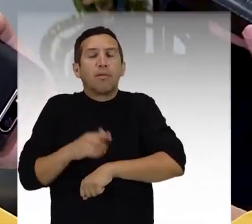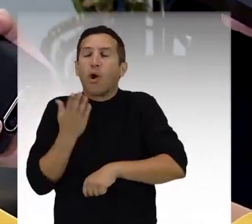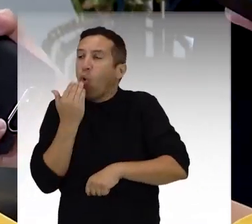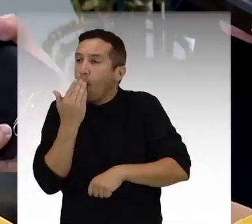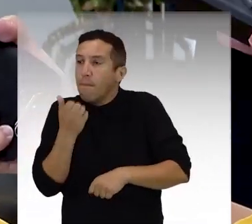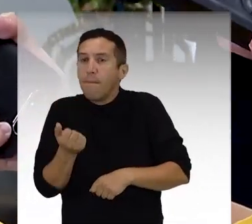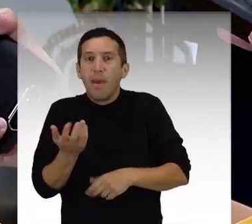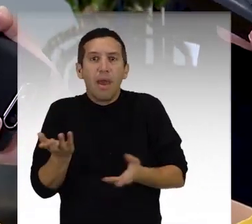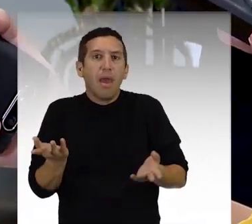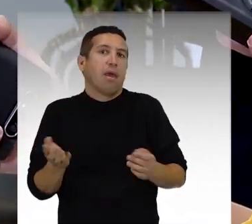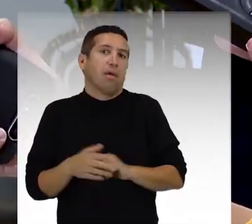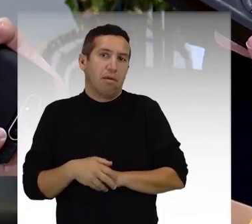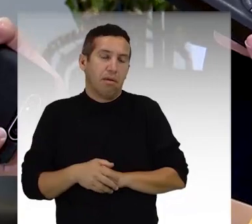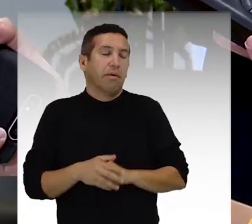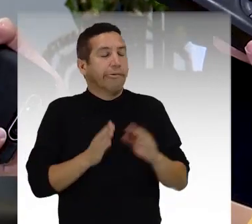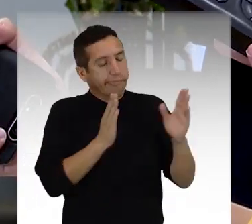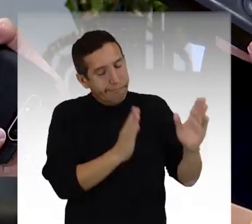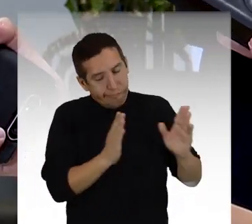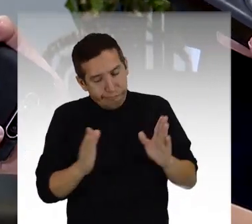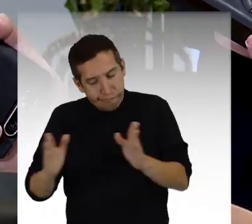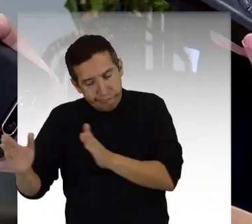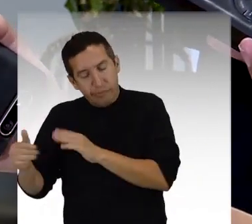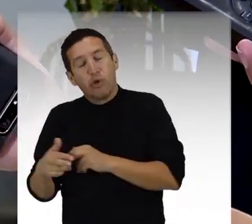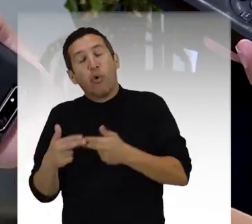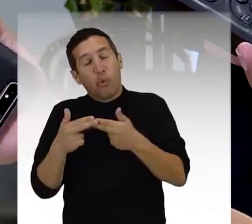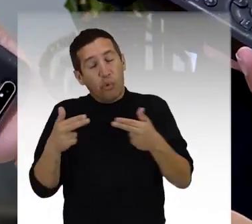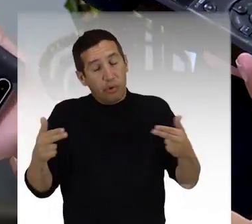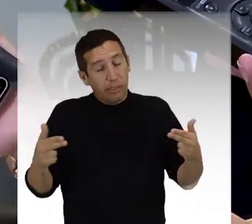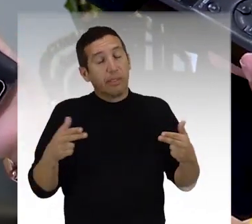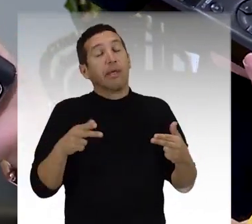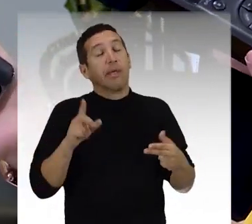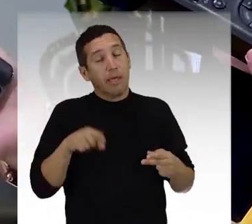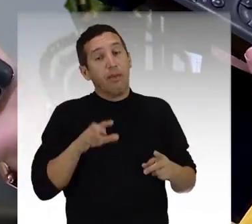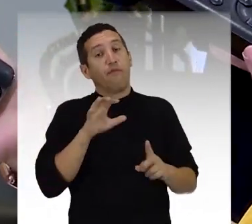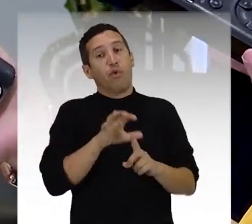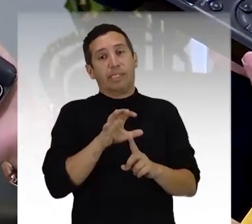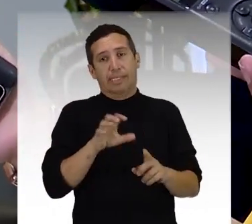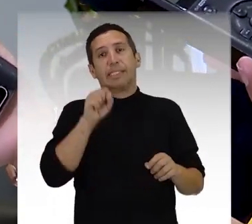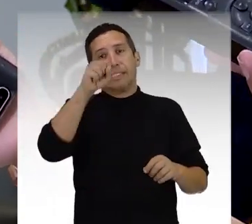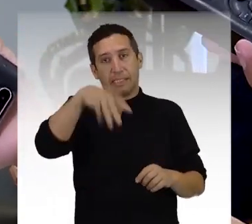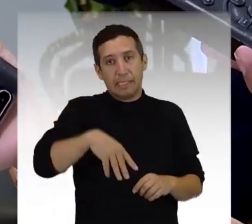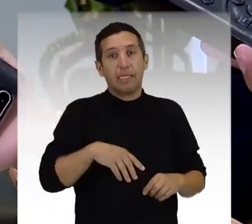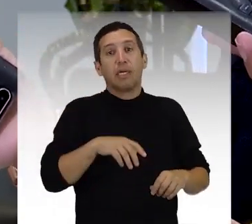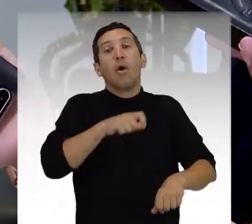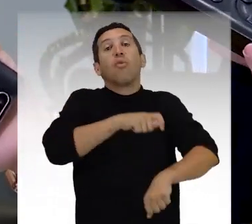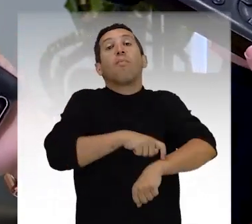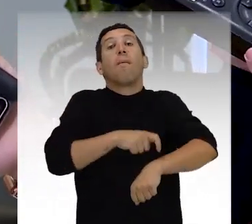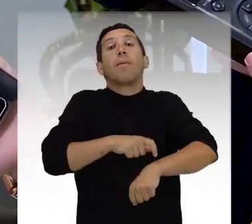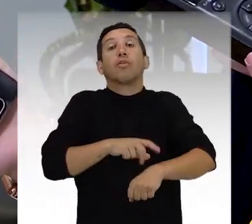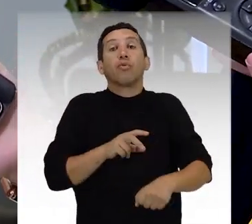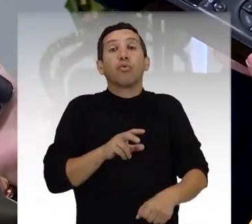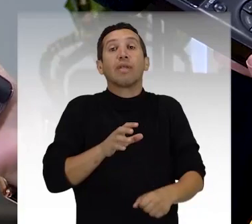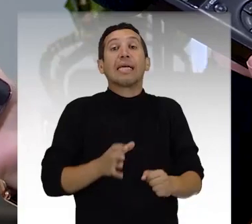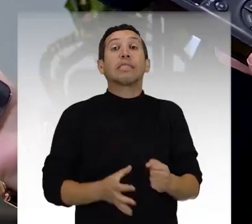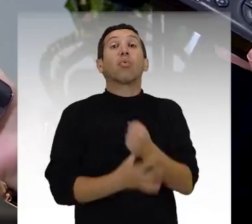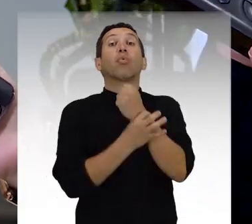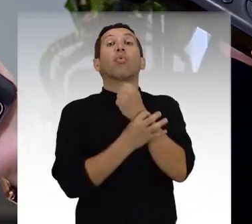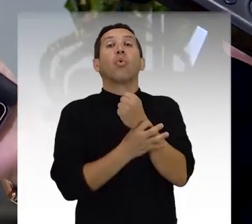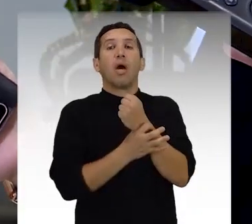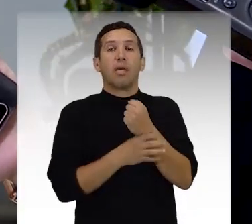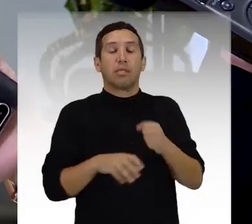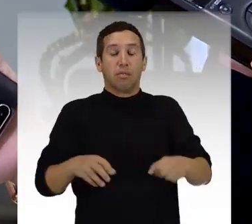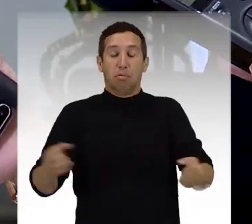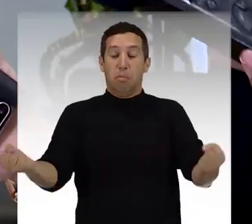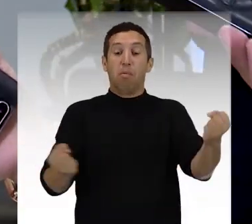dia de trabalho, do período para refeição. Então, são aspectos que vão fazer diferença na hora